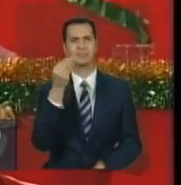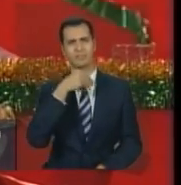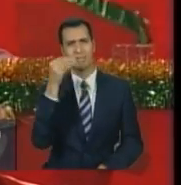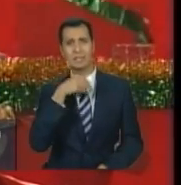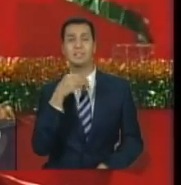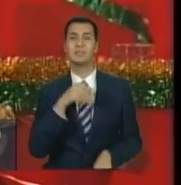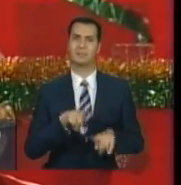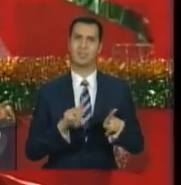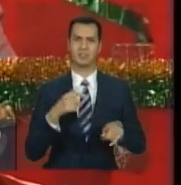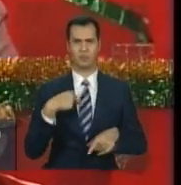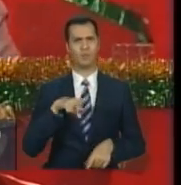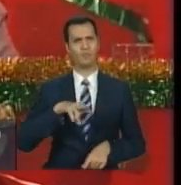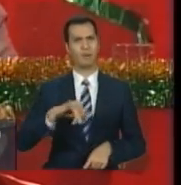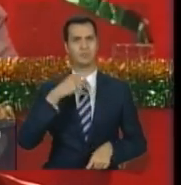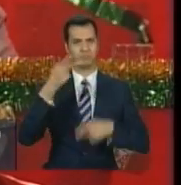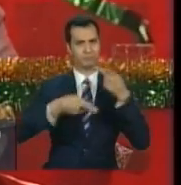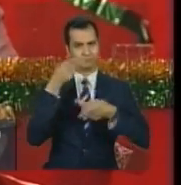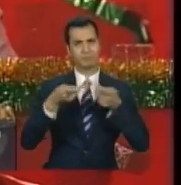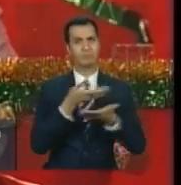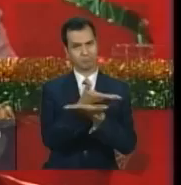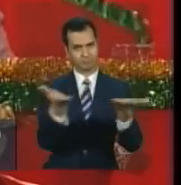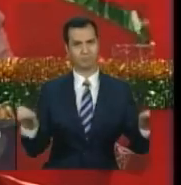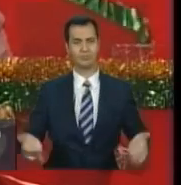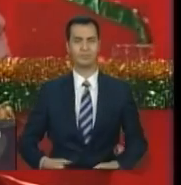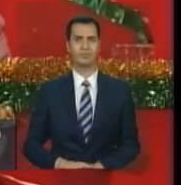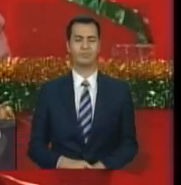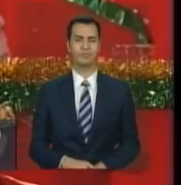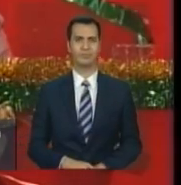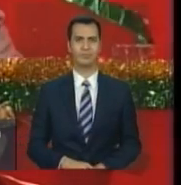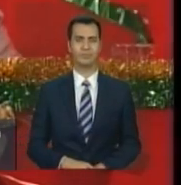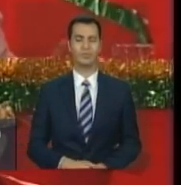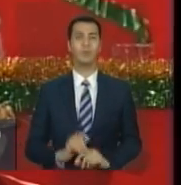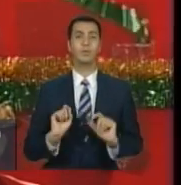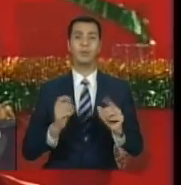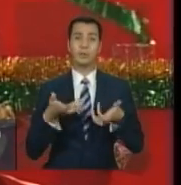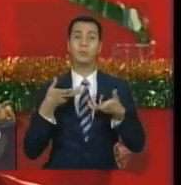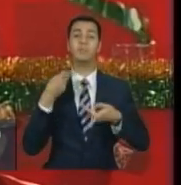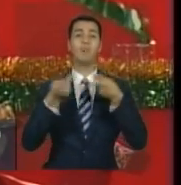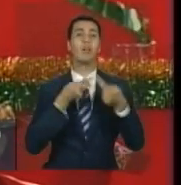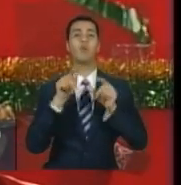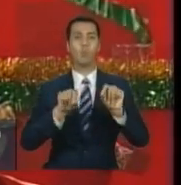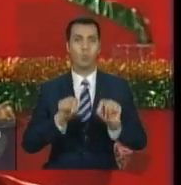E o que eu quero dizer é justamente isso.